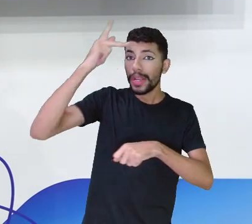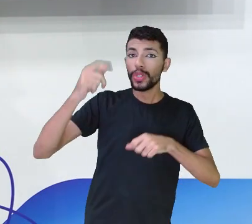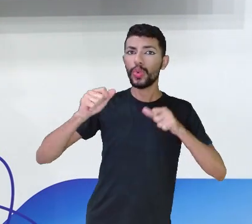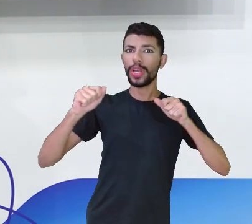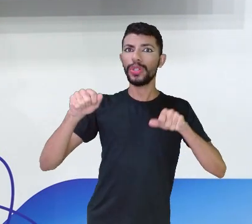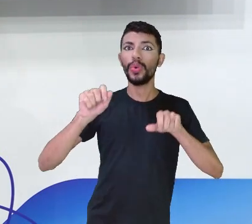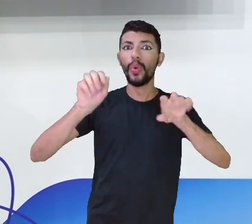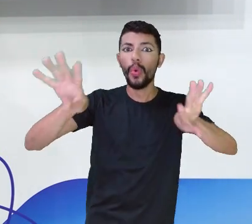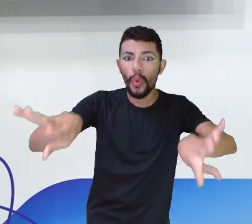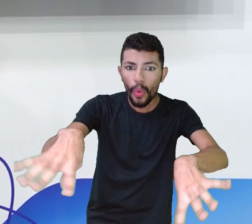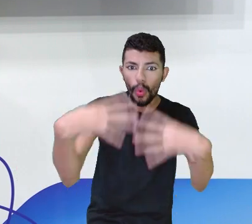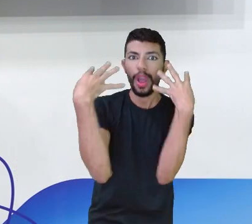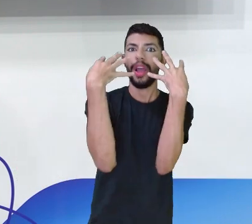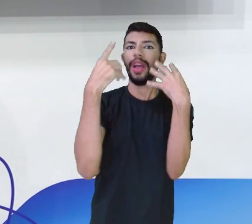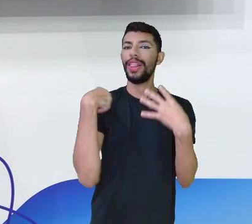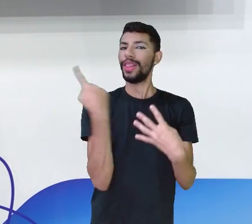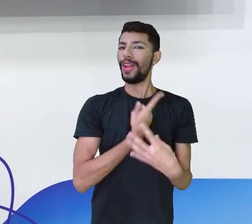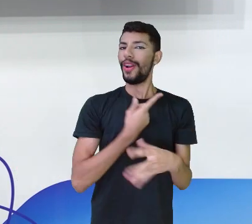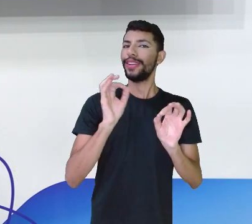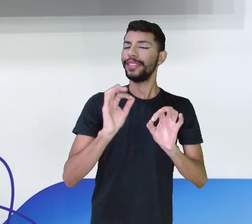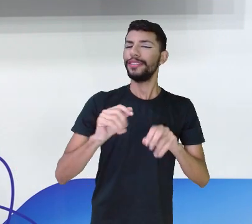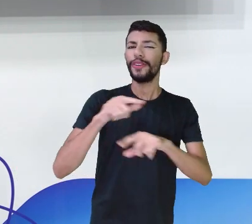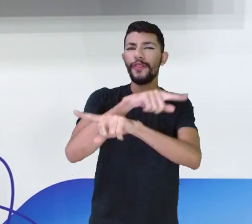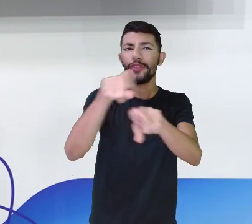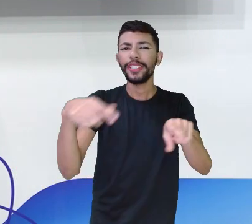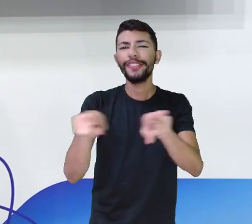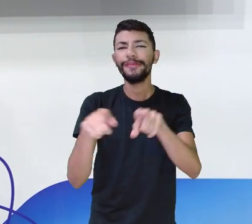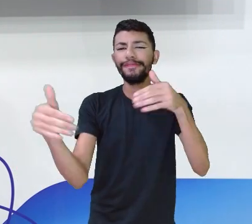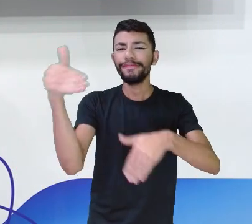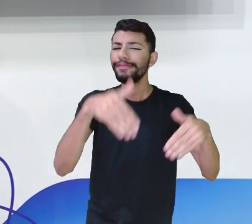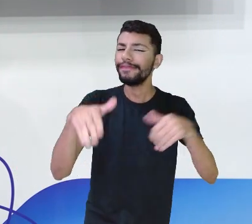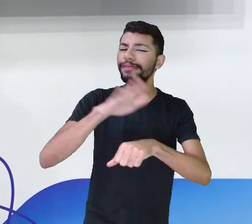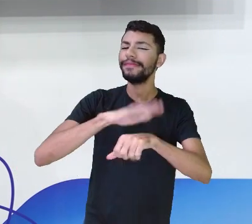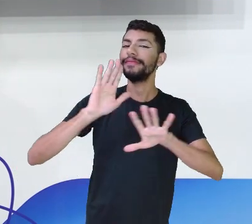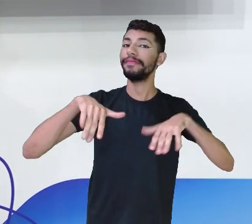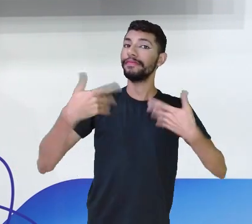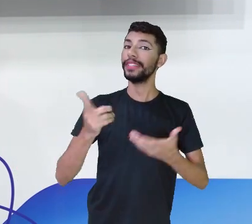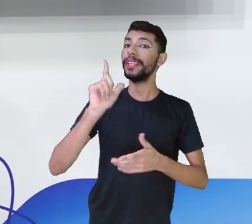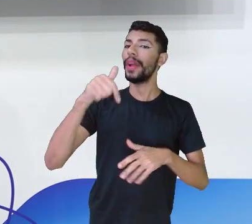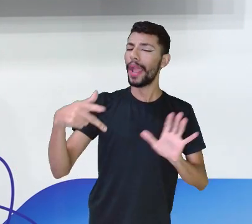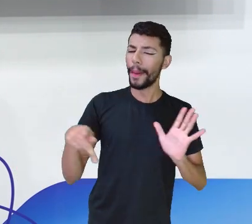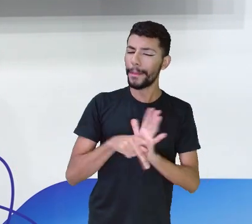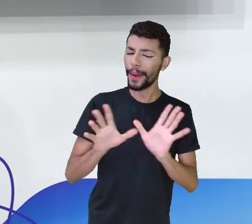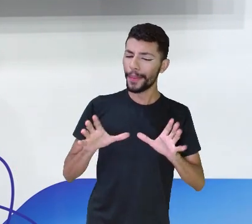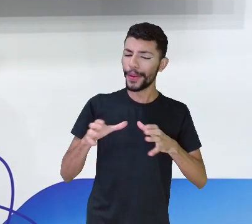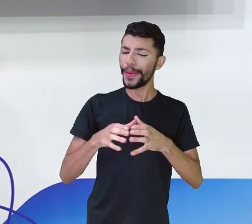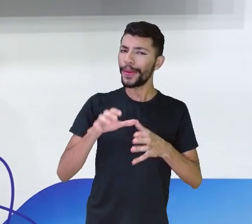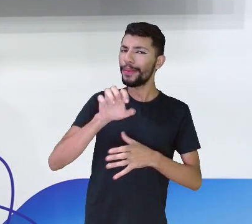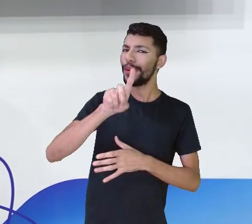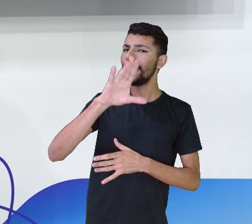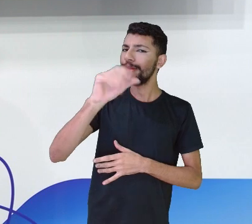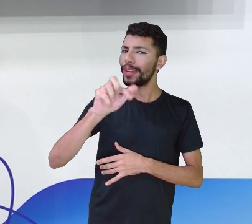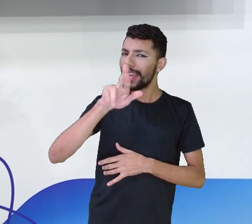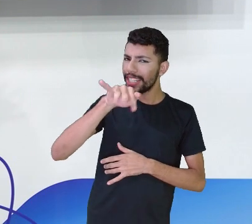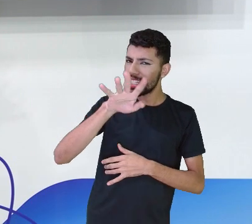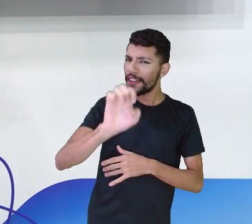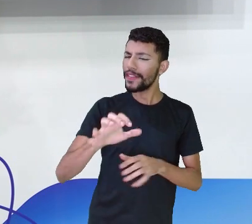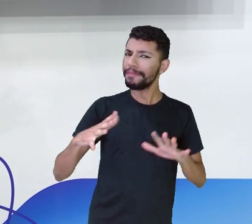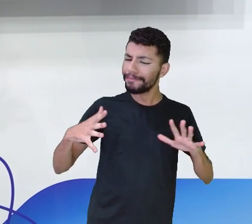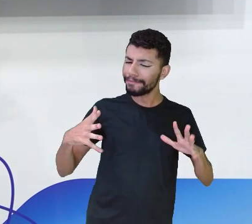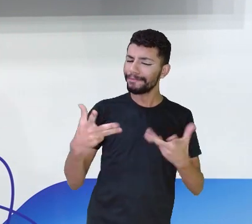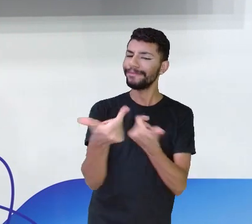a gente, vocês participam mais, então essa equipe do Educa Recife é show, hein? Sem